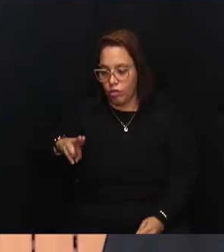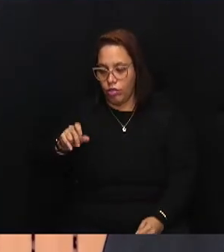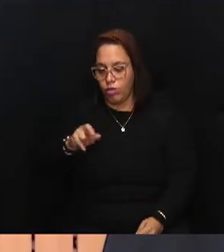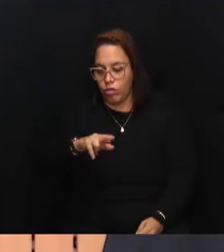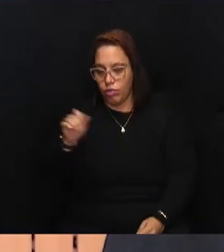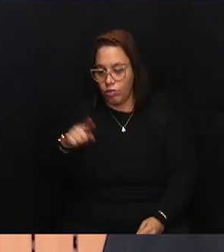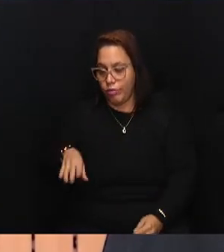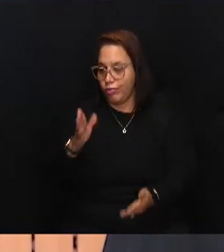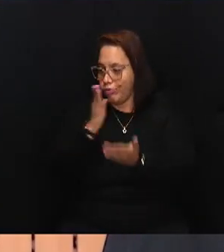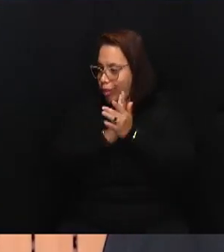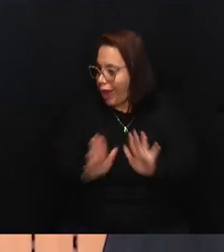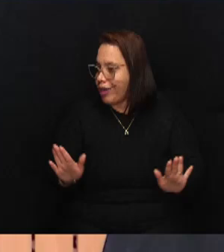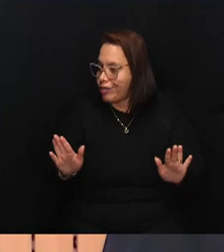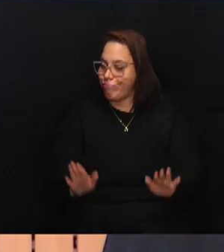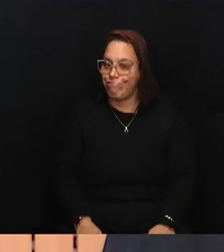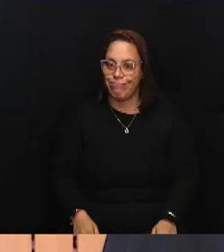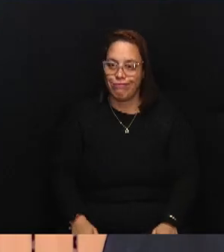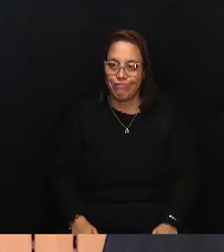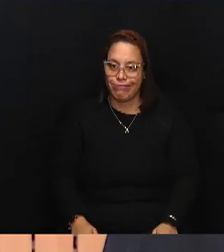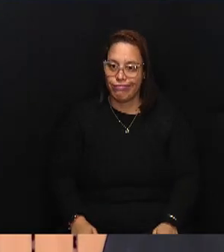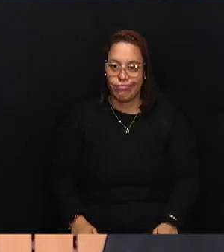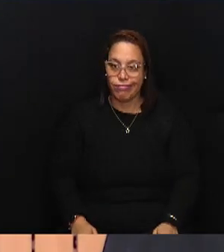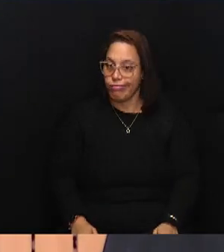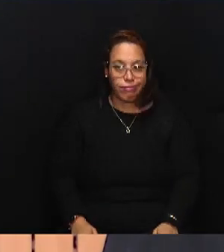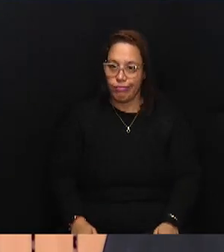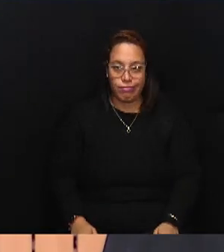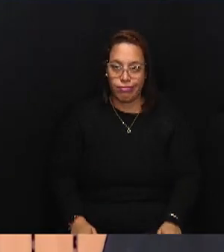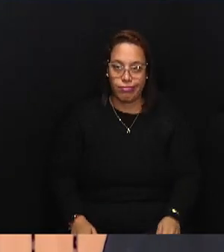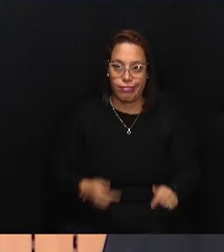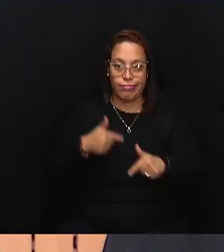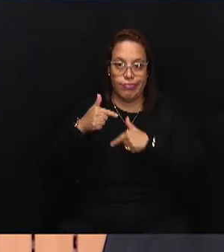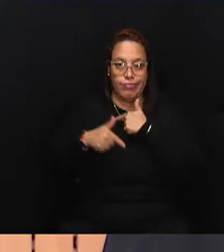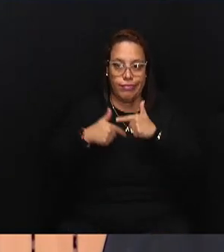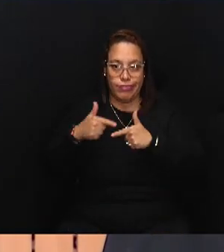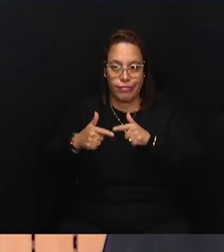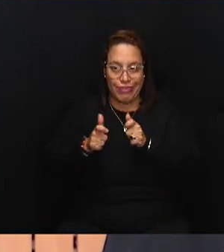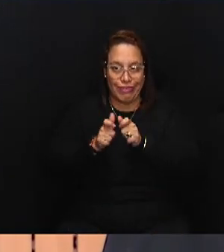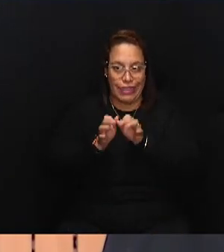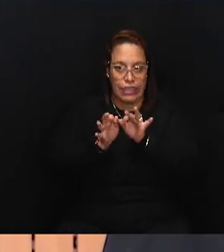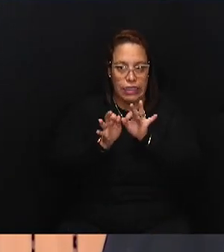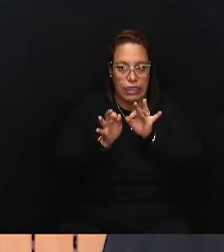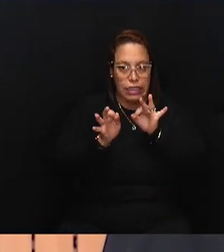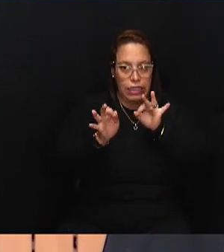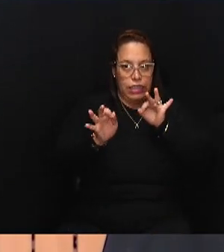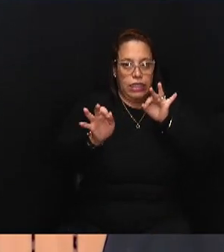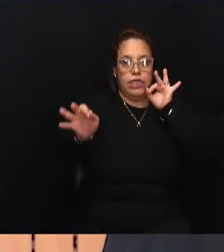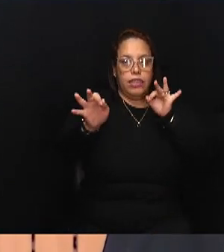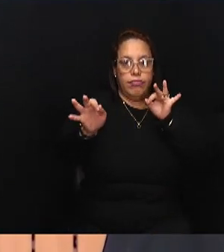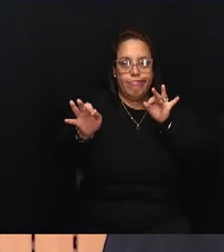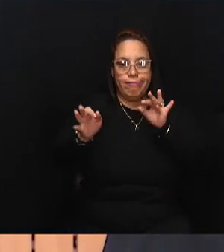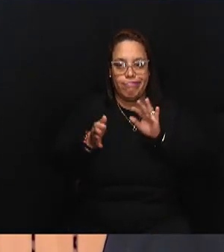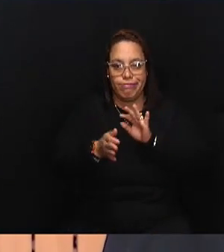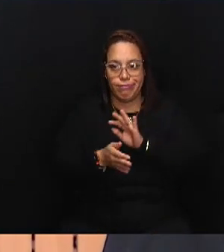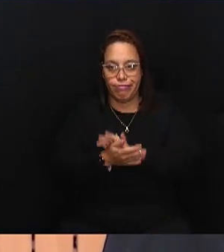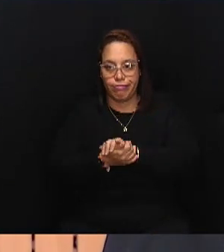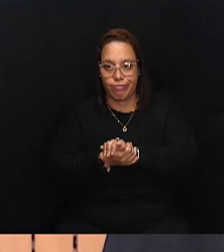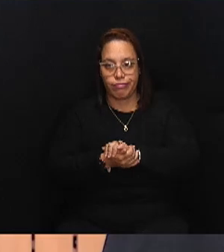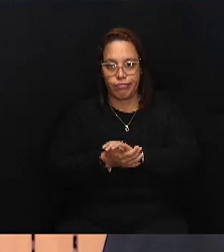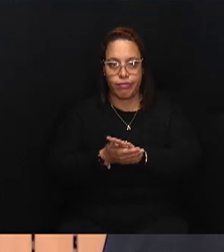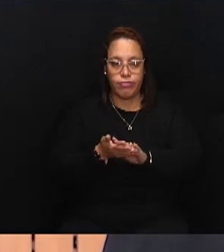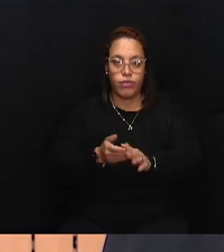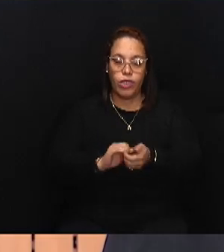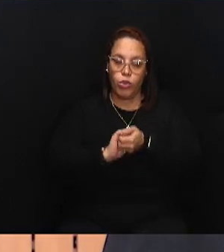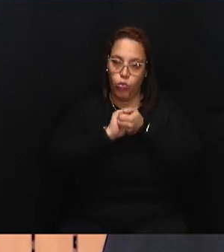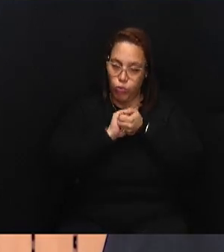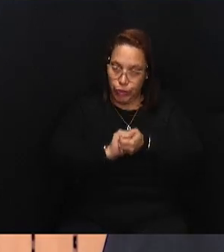se finalizasse agora, mas nós sabemos que nós temos aí um trabalho muito árduo pela frente, que eu acho que é o momento da gente dar as mãos